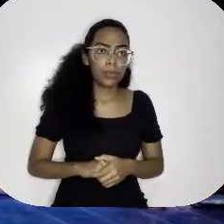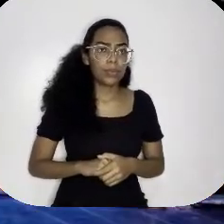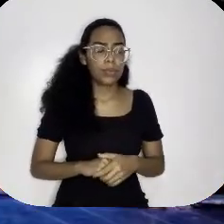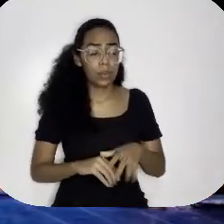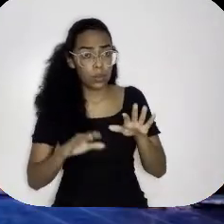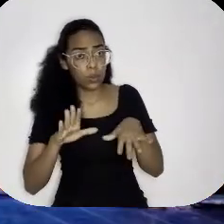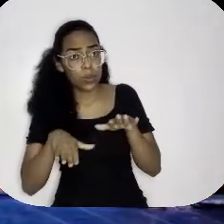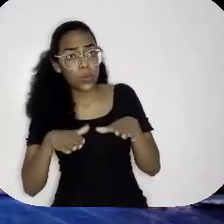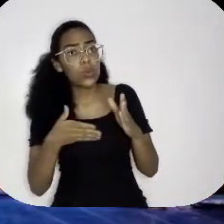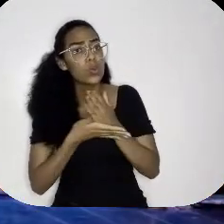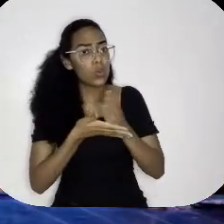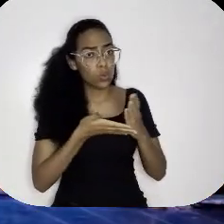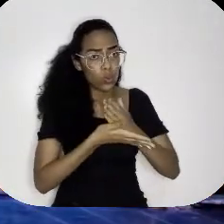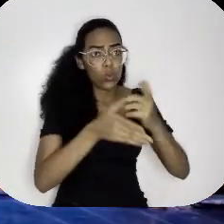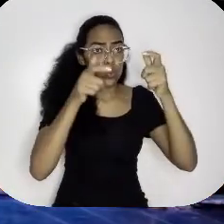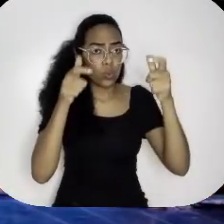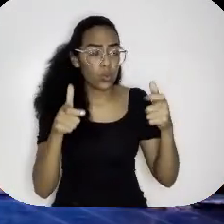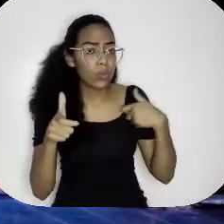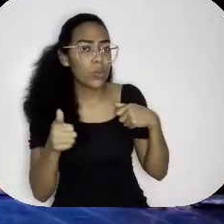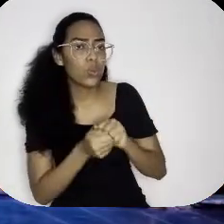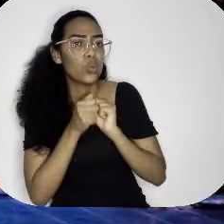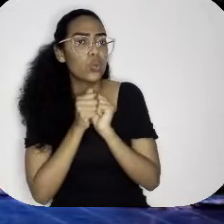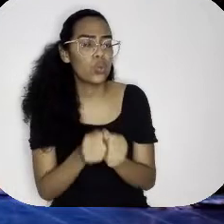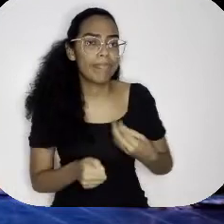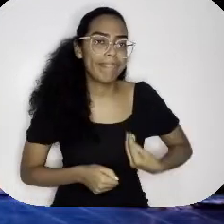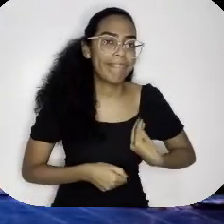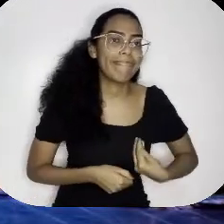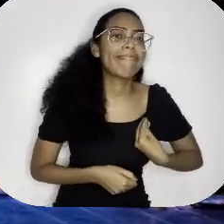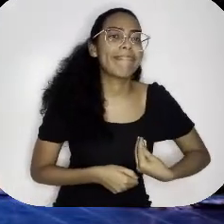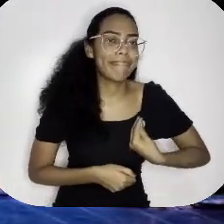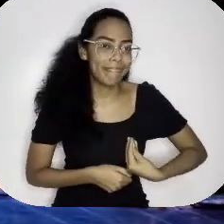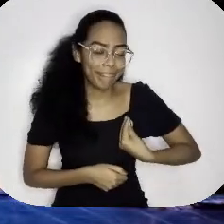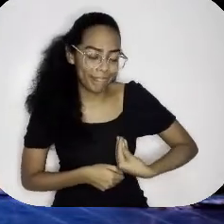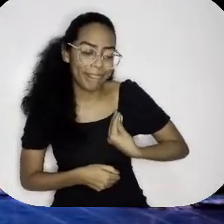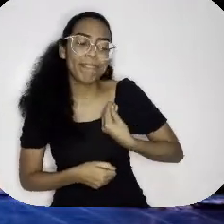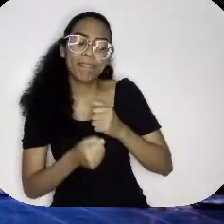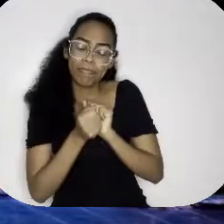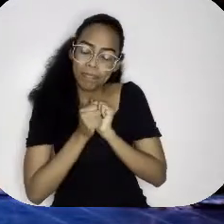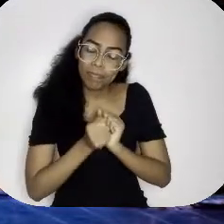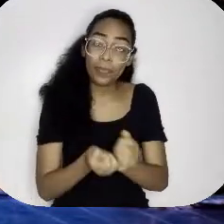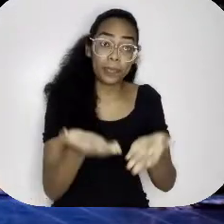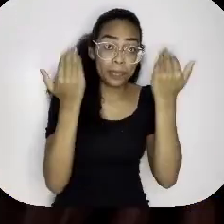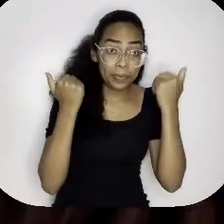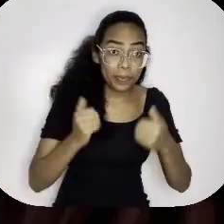dentro em qualquer lugar, pra seguir e caminhar, viver e se